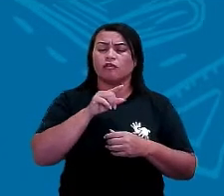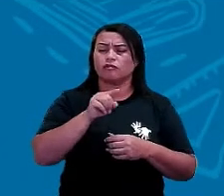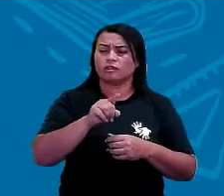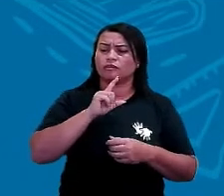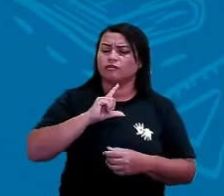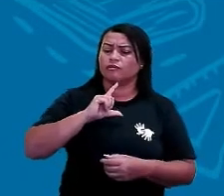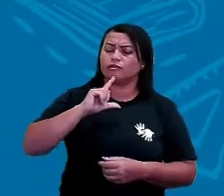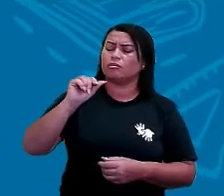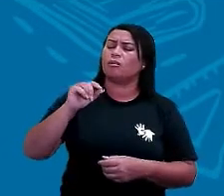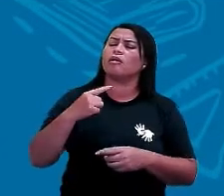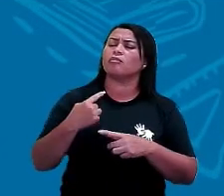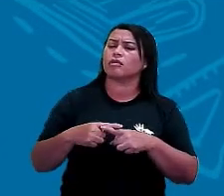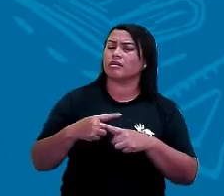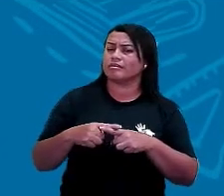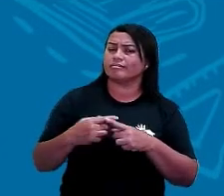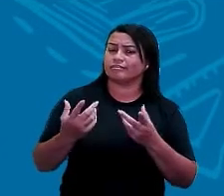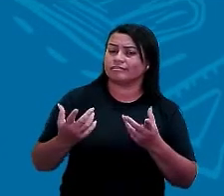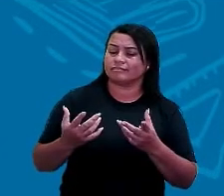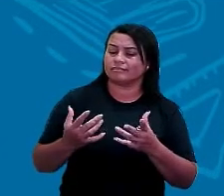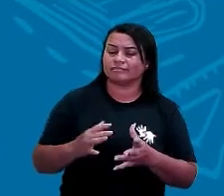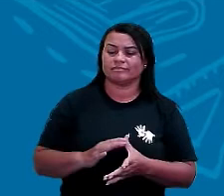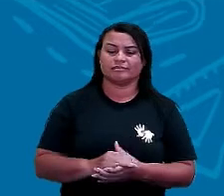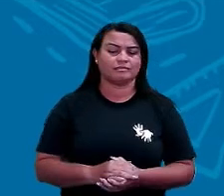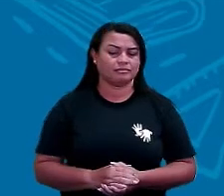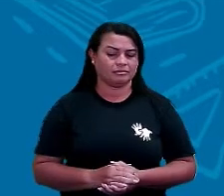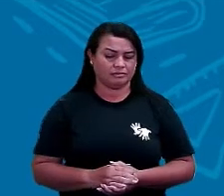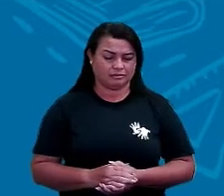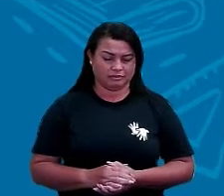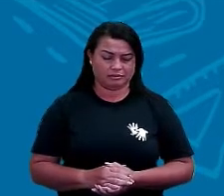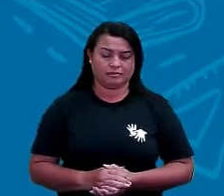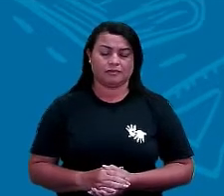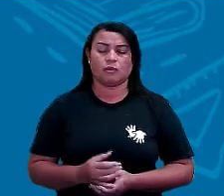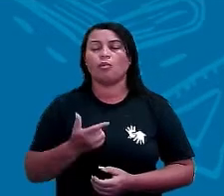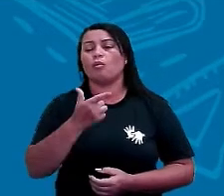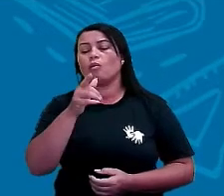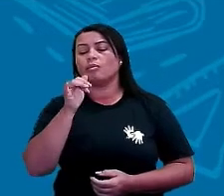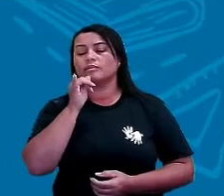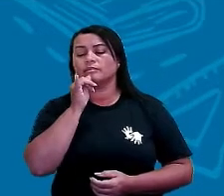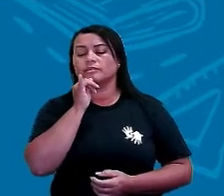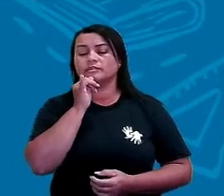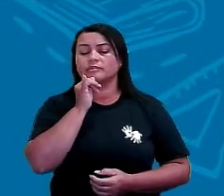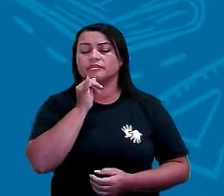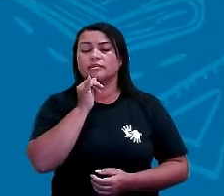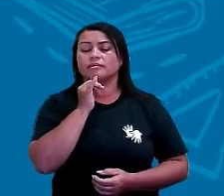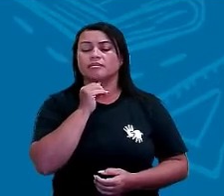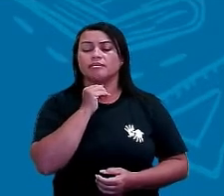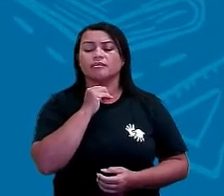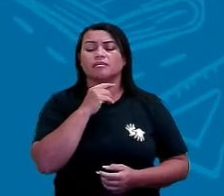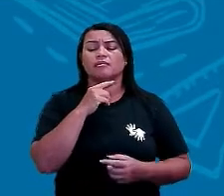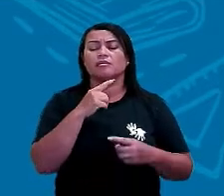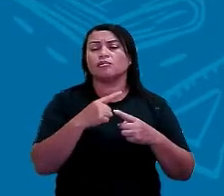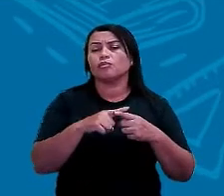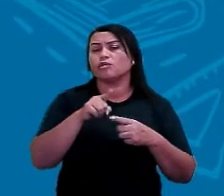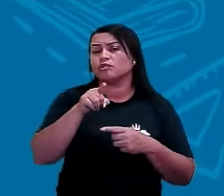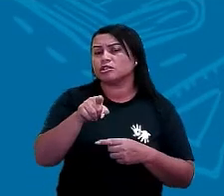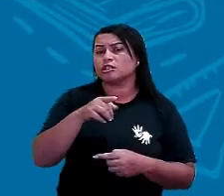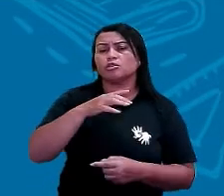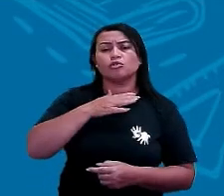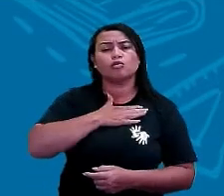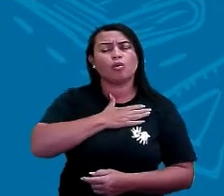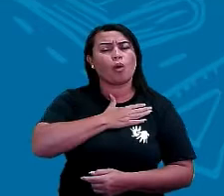você foi embora por quê? Não é? Outro exemplo, por que você não gosta de